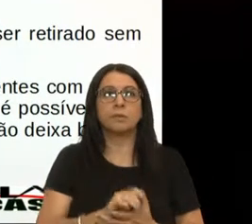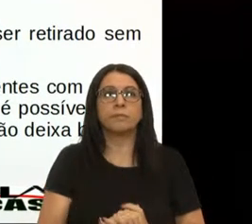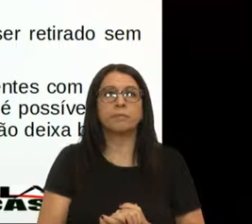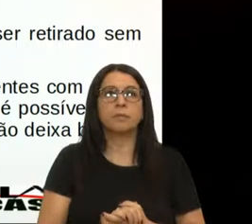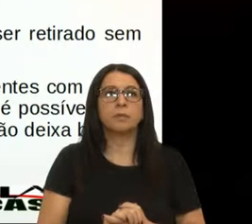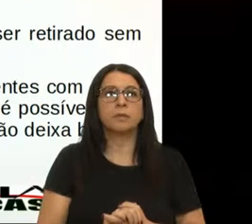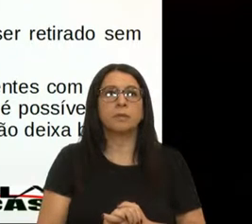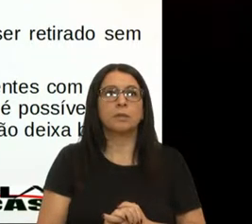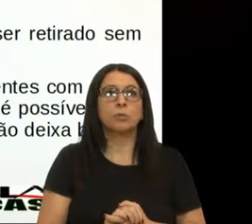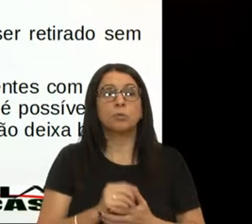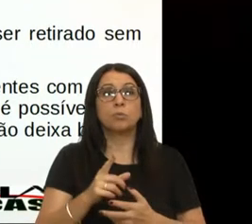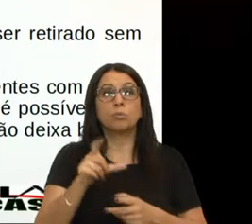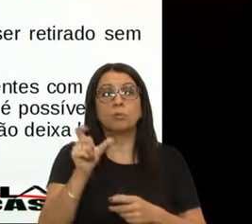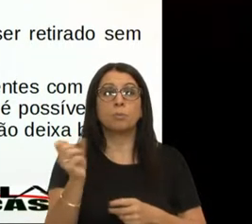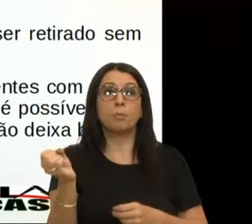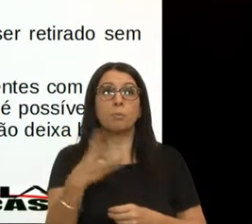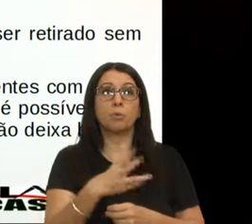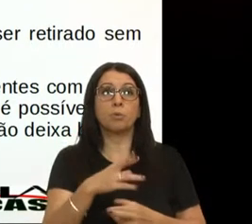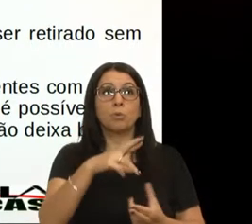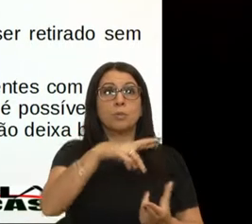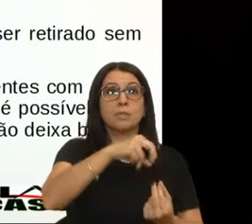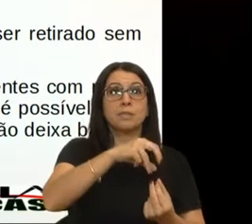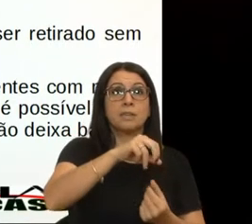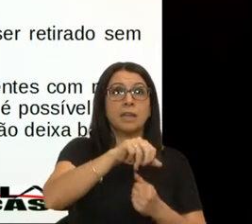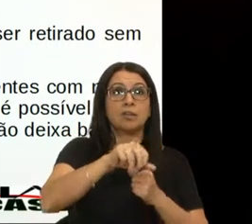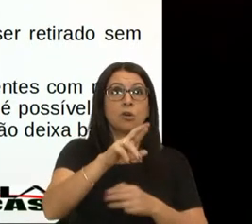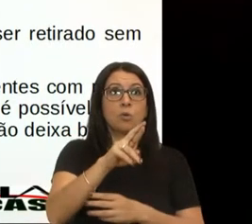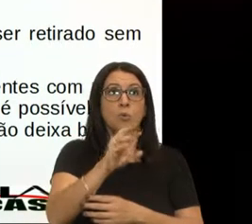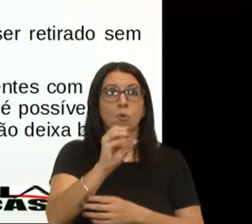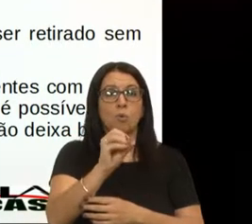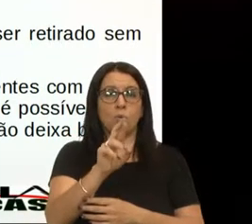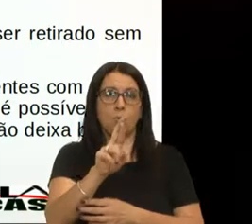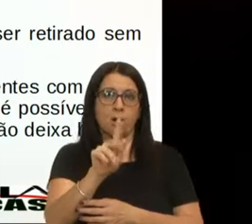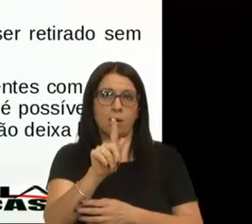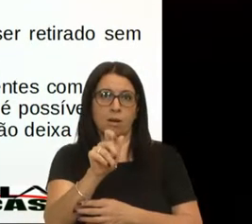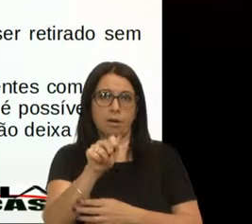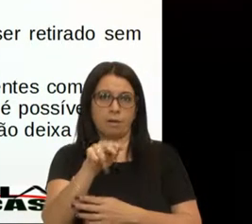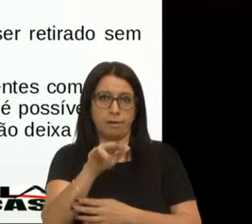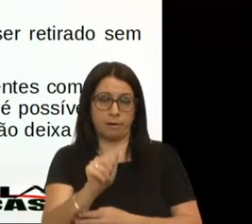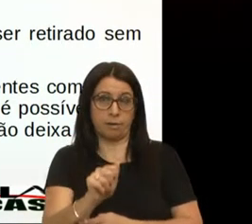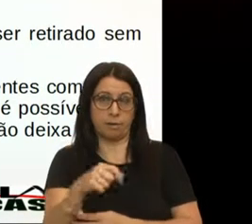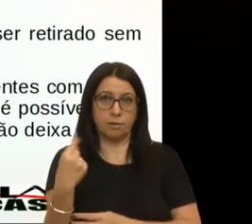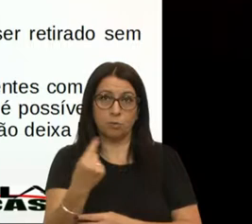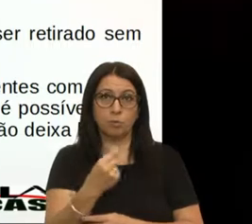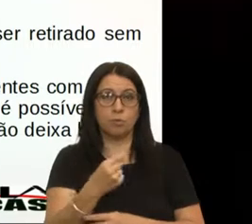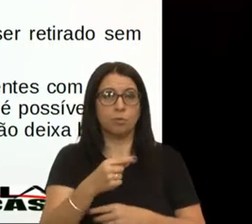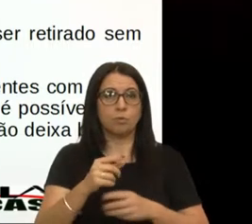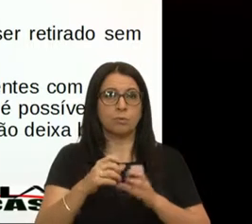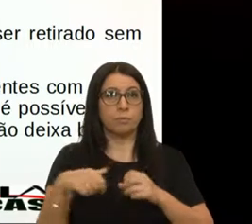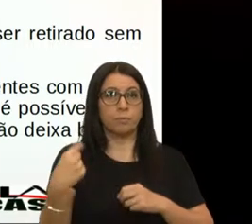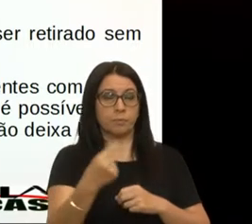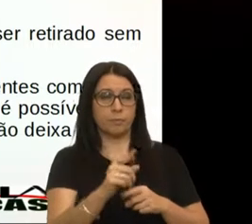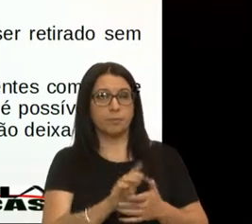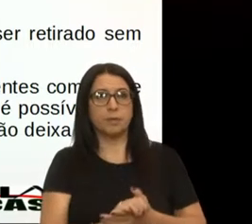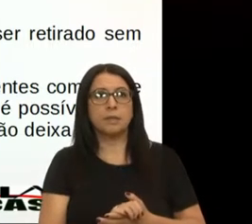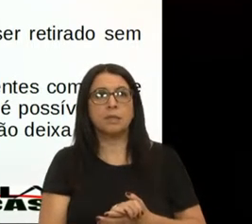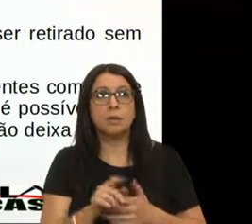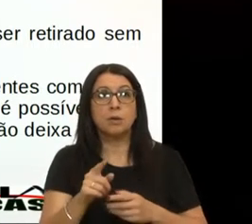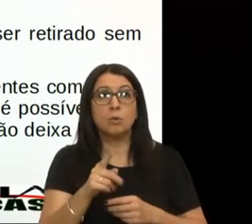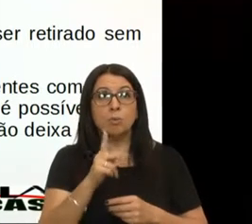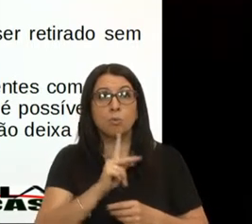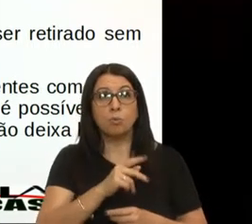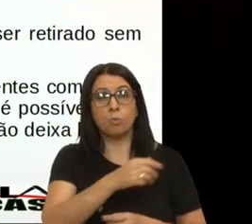Um termo moderno agora, reciclagem orgânica, vejam bem. Há órgãos e tecidos que podem ser retirados de pacientes com